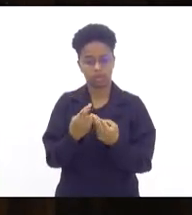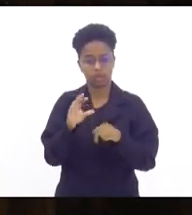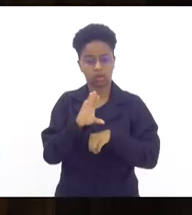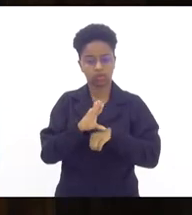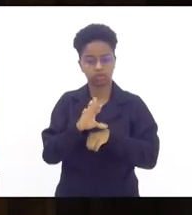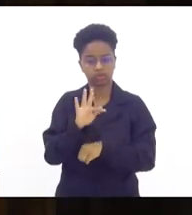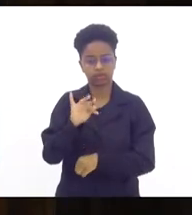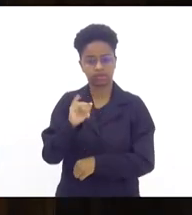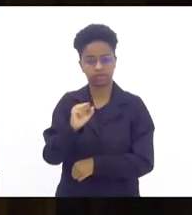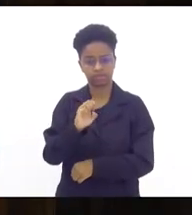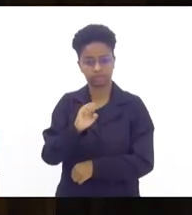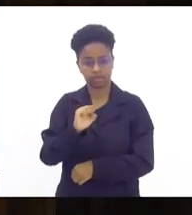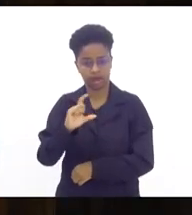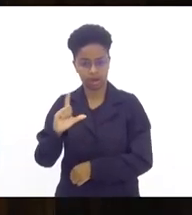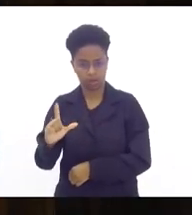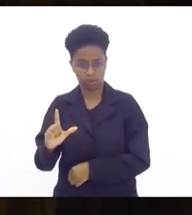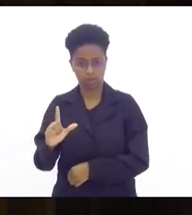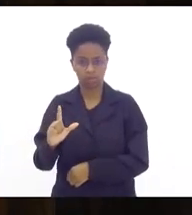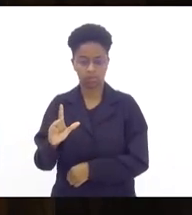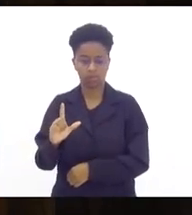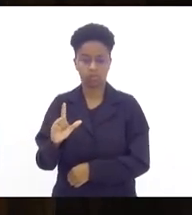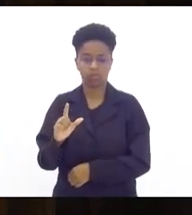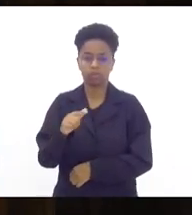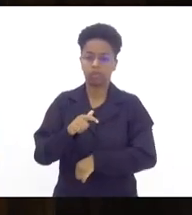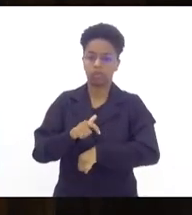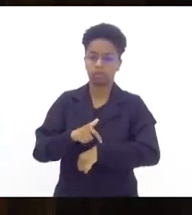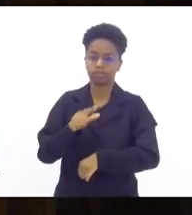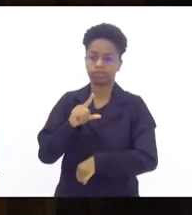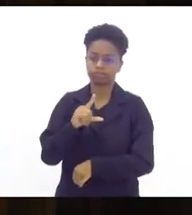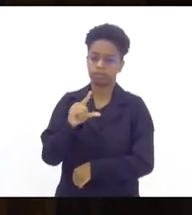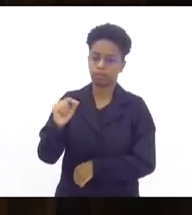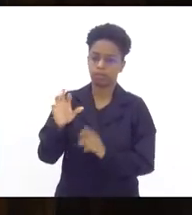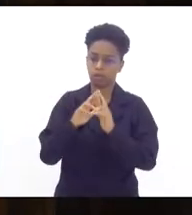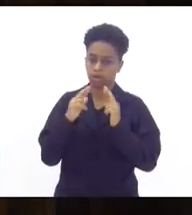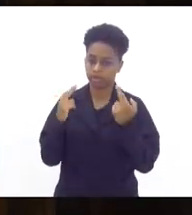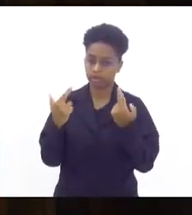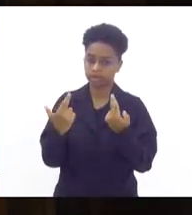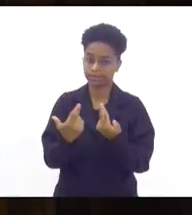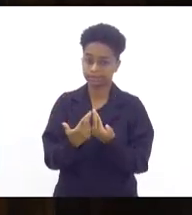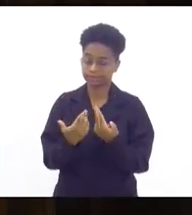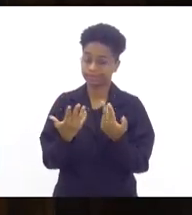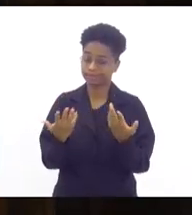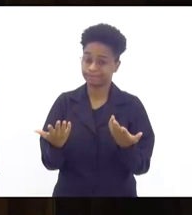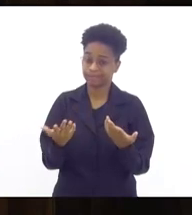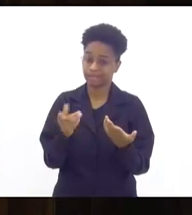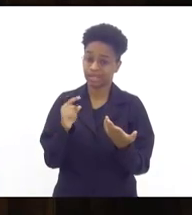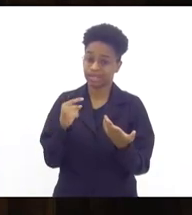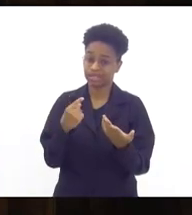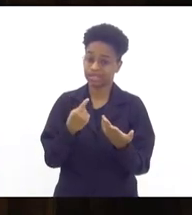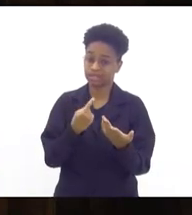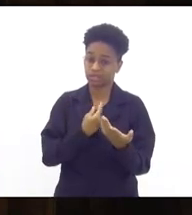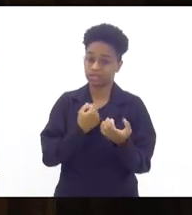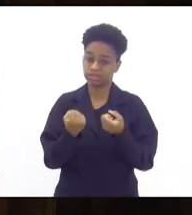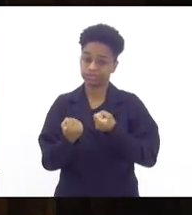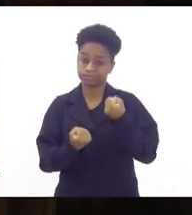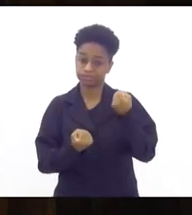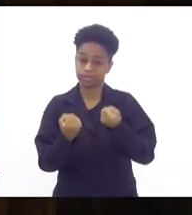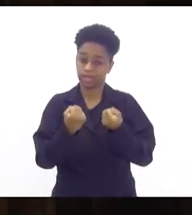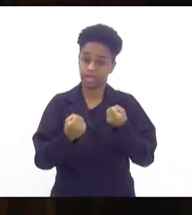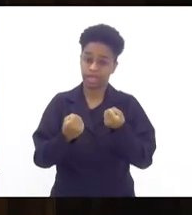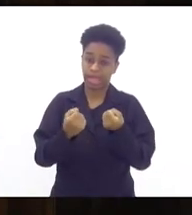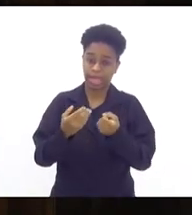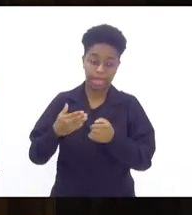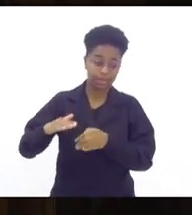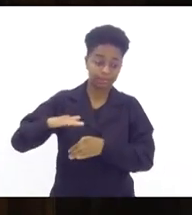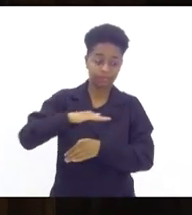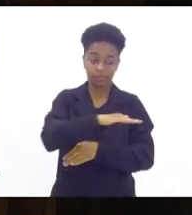fiscal sair da da reunião e na divertidamente aí a gente de carro entrou na luz Gama